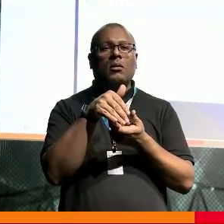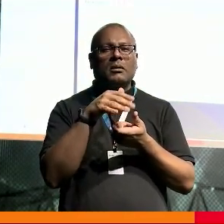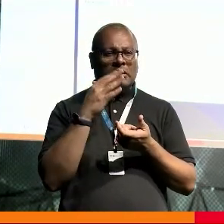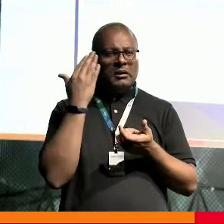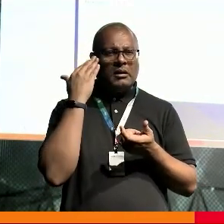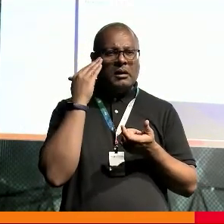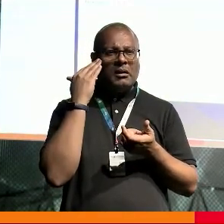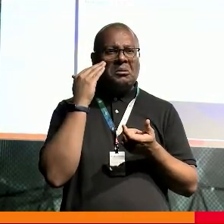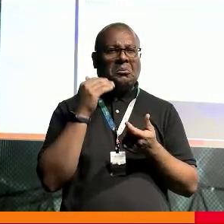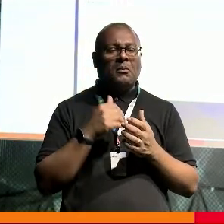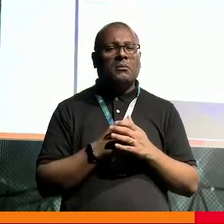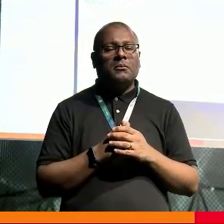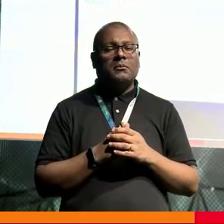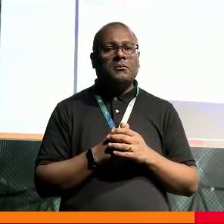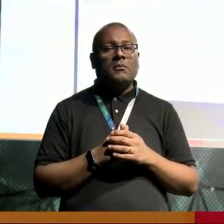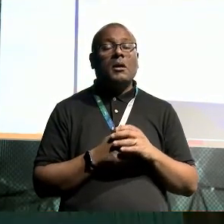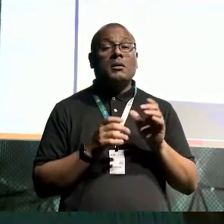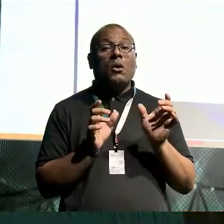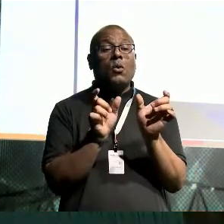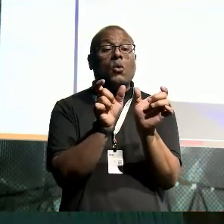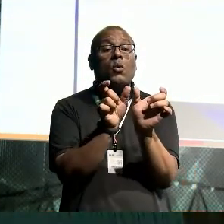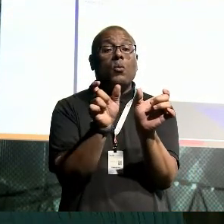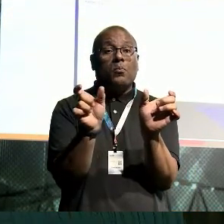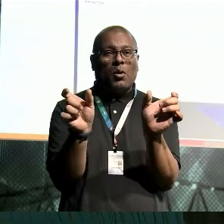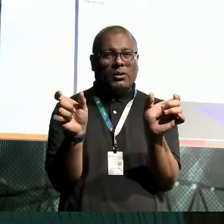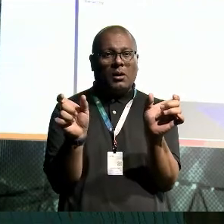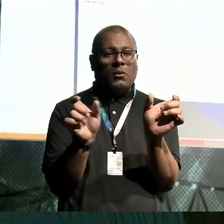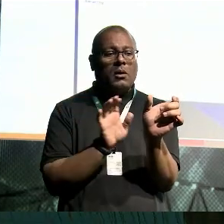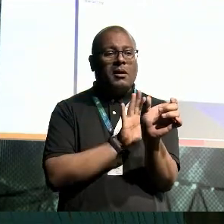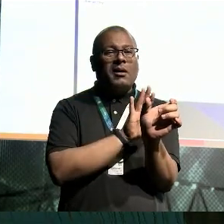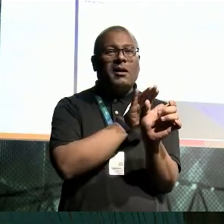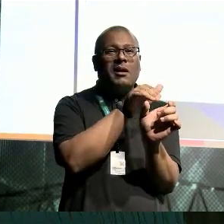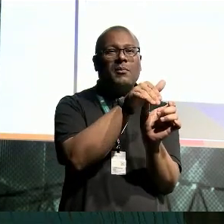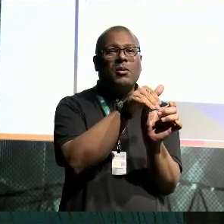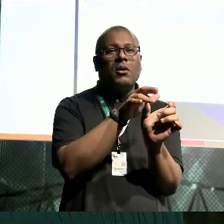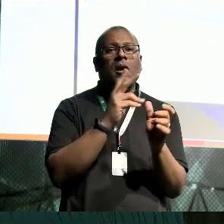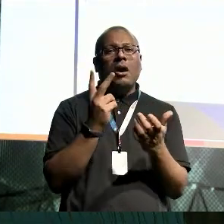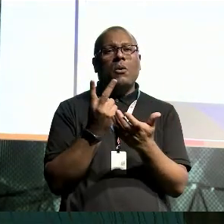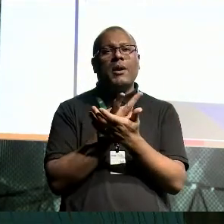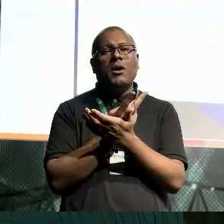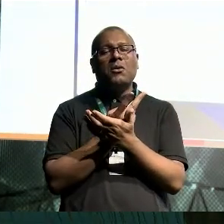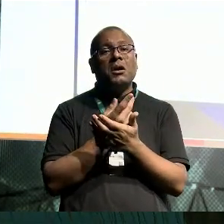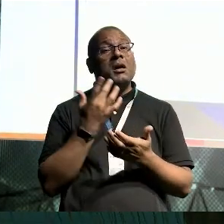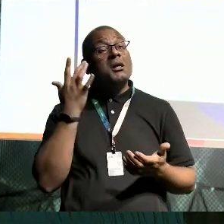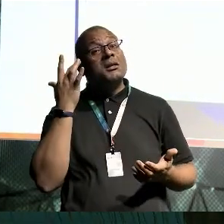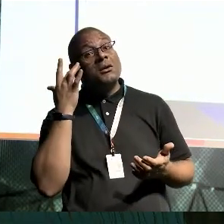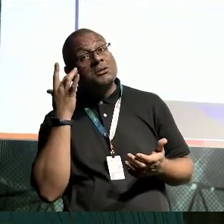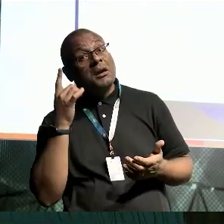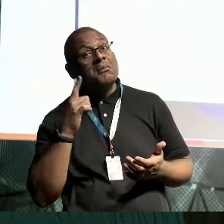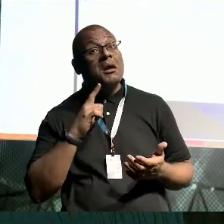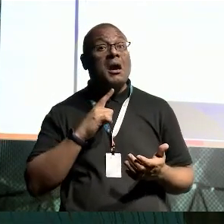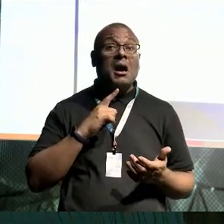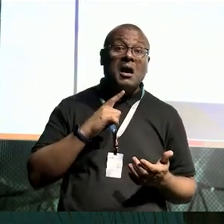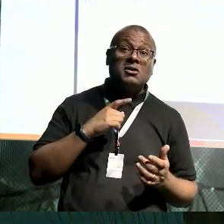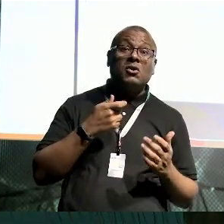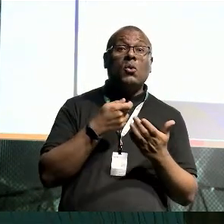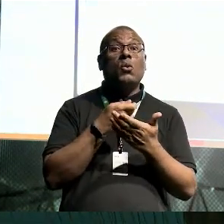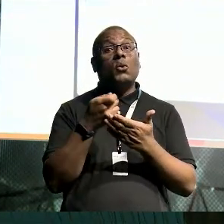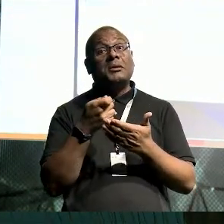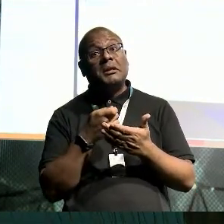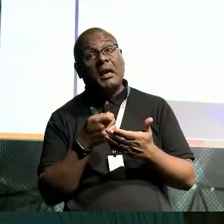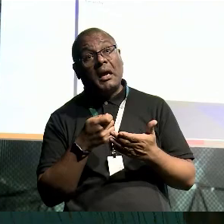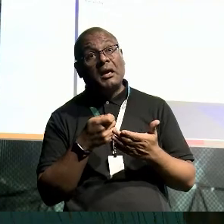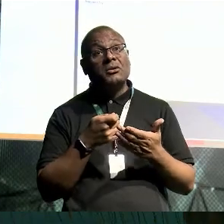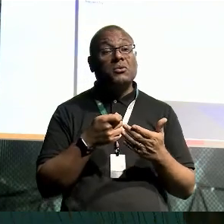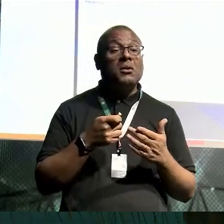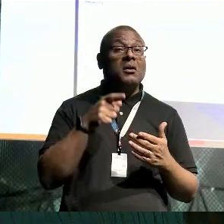atenção. Enfim, então ele pulou esse botão, foi exatamente aquele bug que ele falou, ó, acho que existe um bug de texto aqui, dá uma olhada